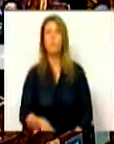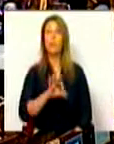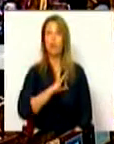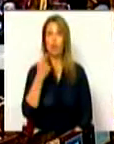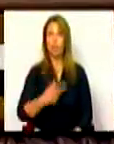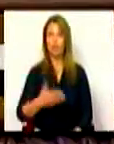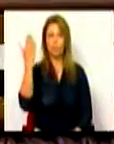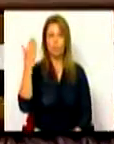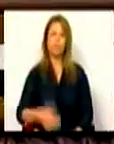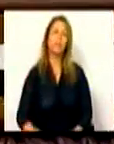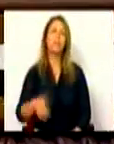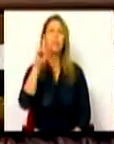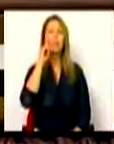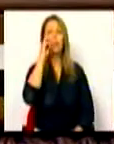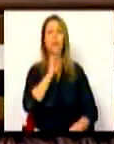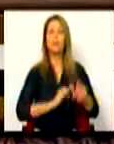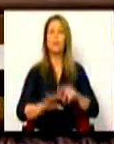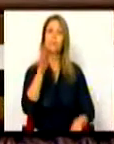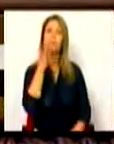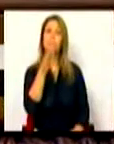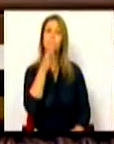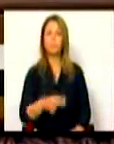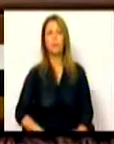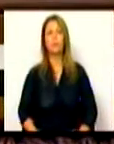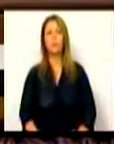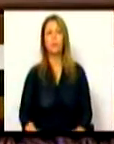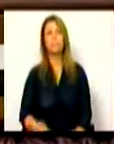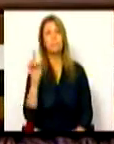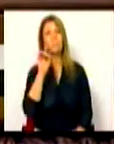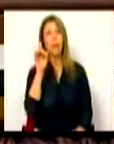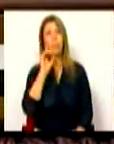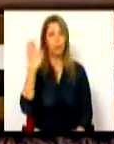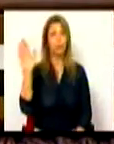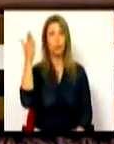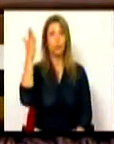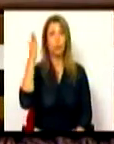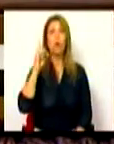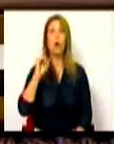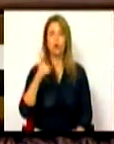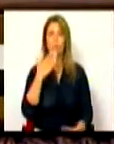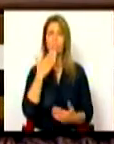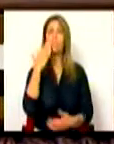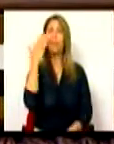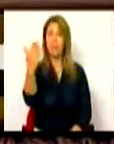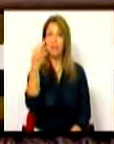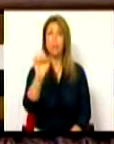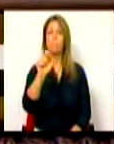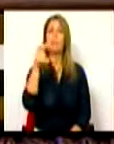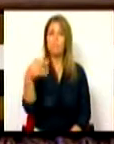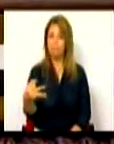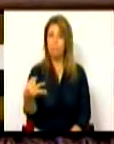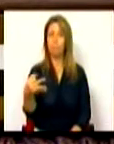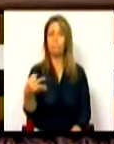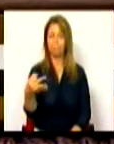Senhor Presidente, senhoras e senhores deputados, importa, em primeiro lugar, agradecer ao Partido Comunista